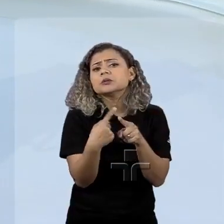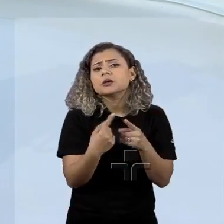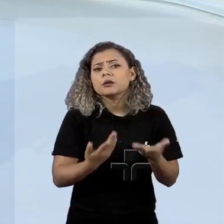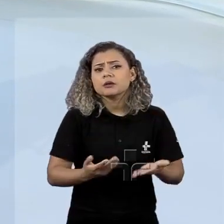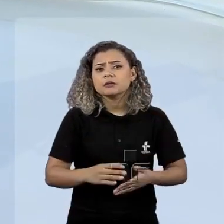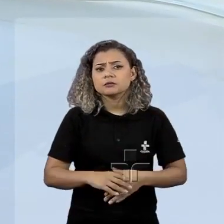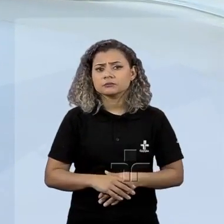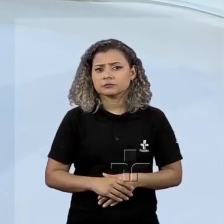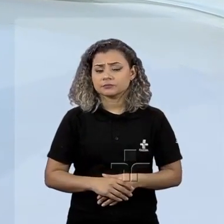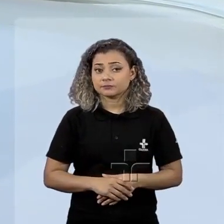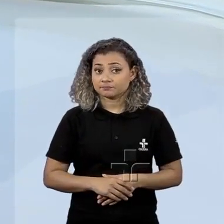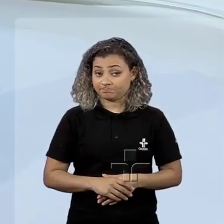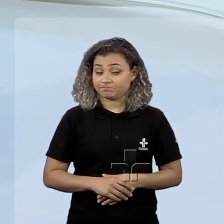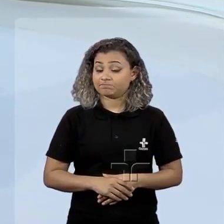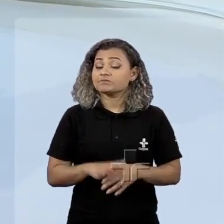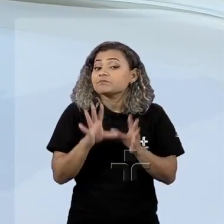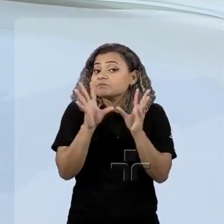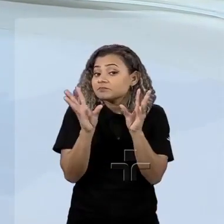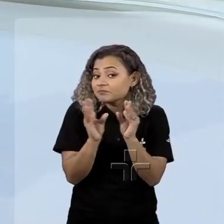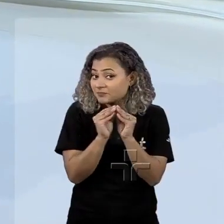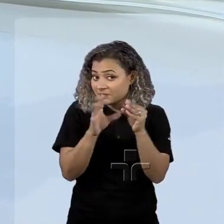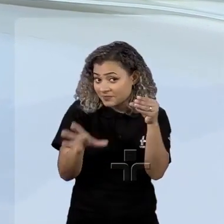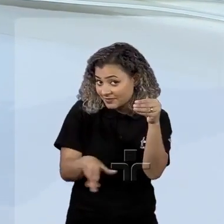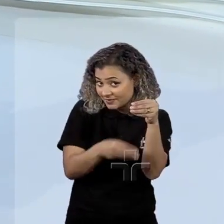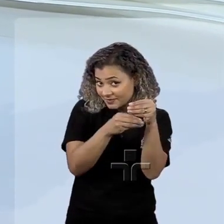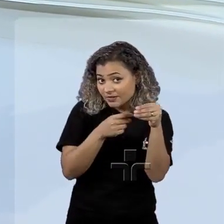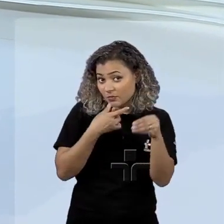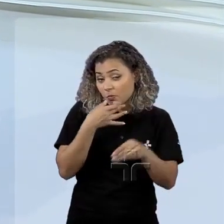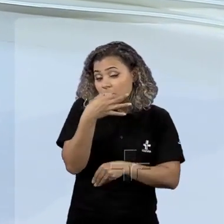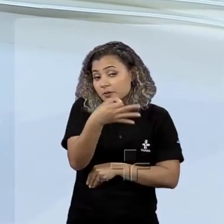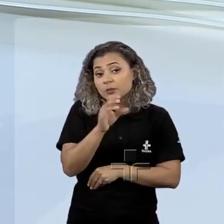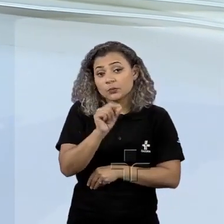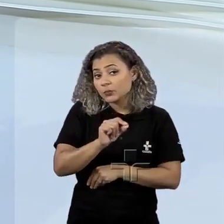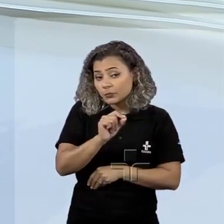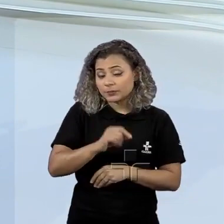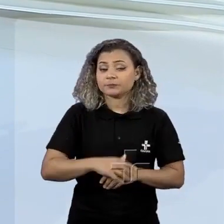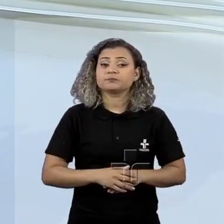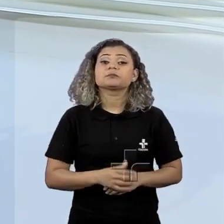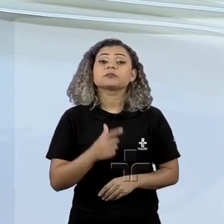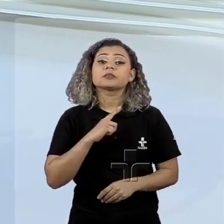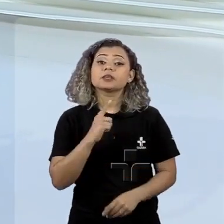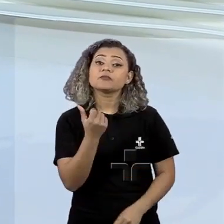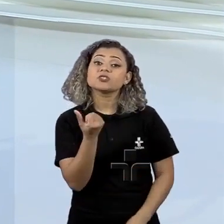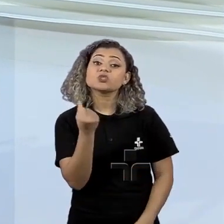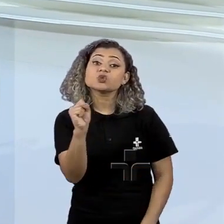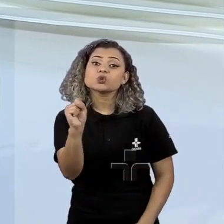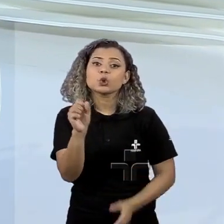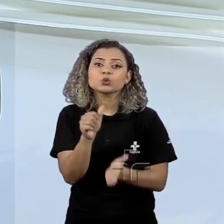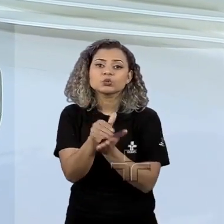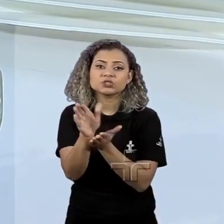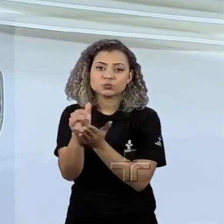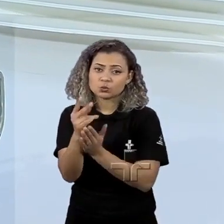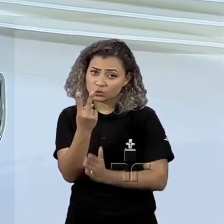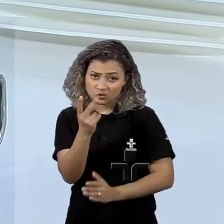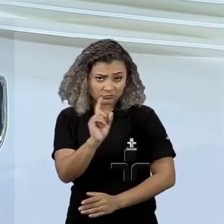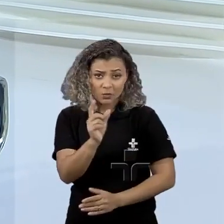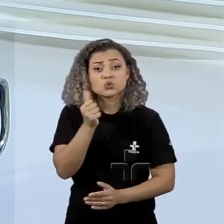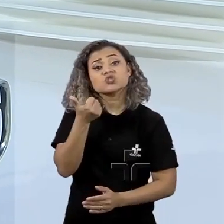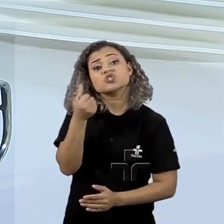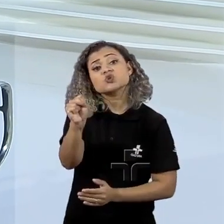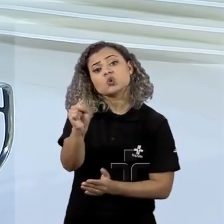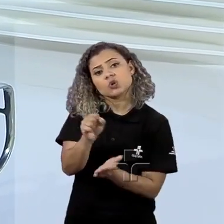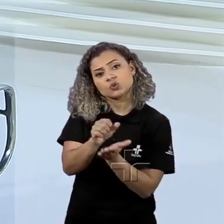Só também para fazer uma pequena observação. Foram 18 os expulsos pelo diretório